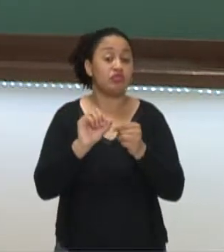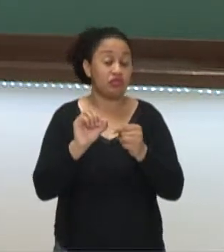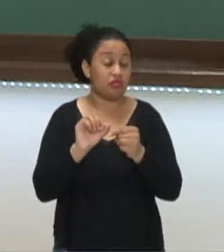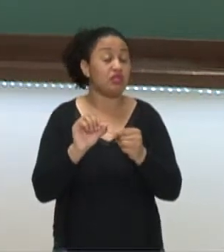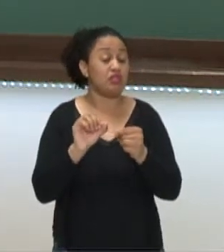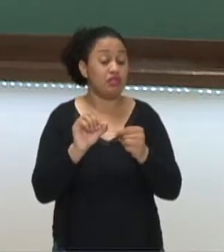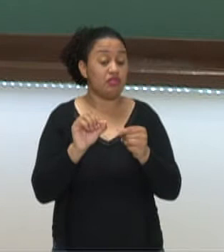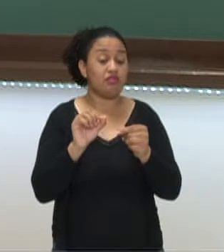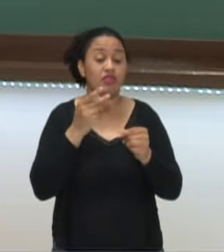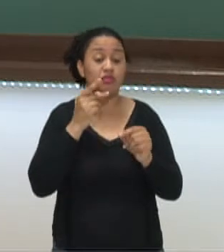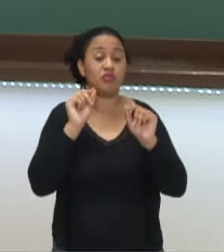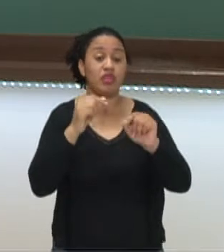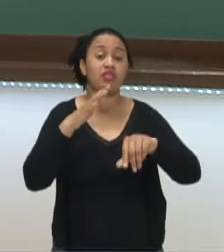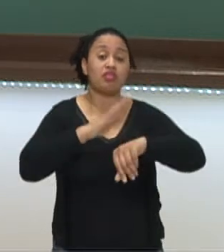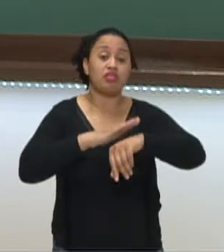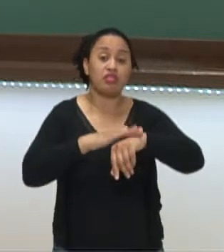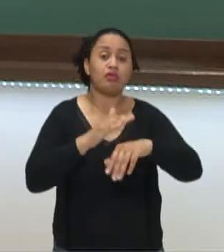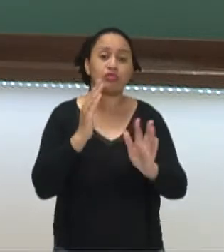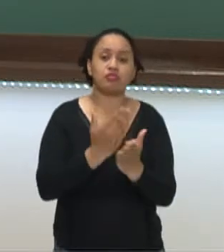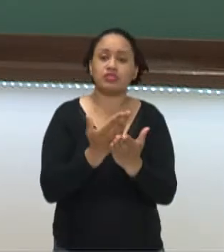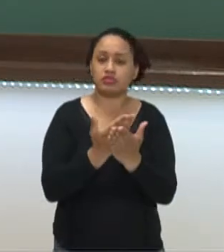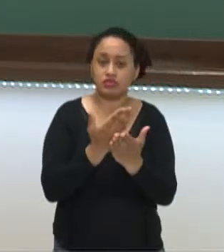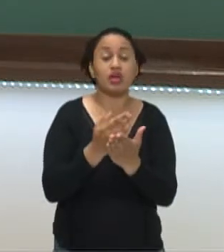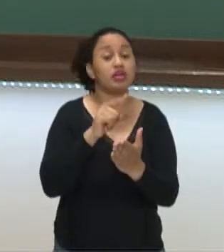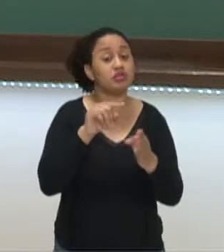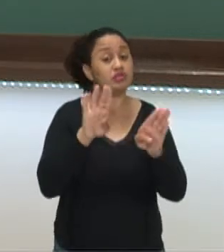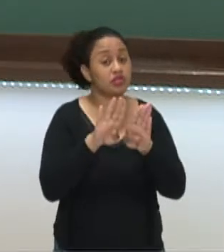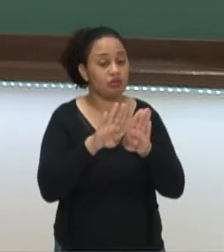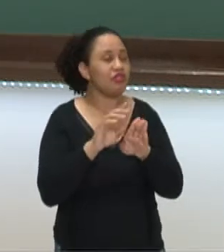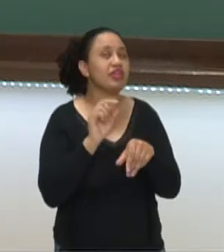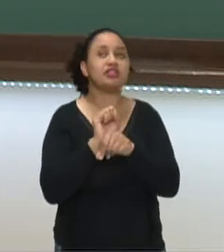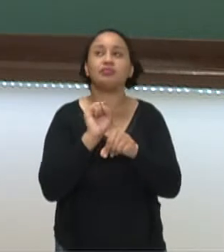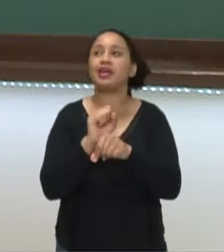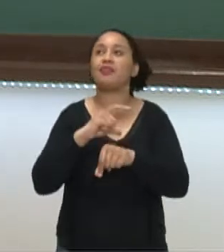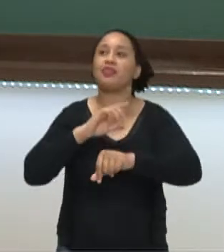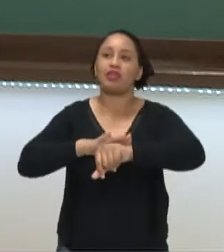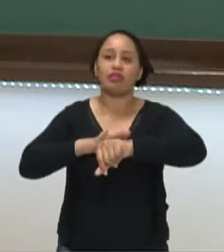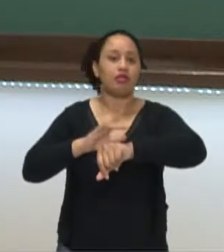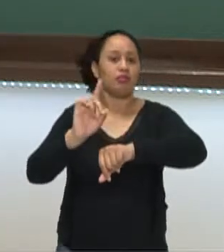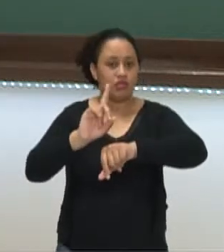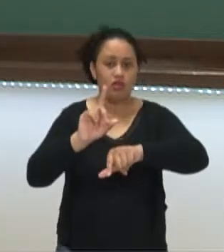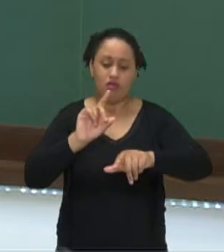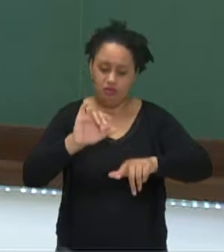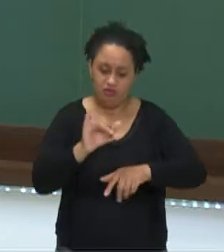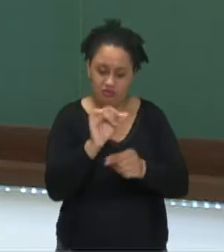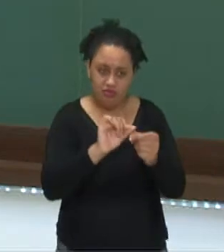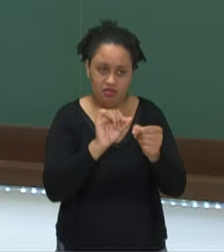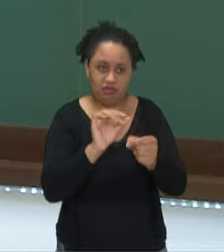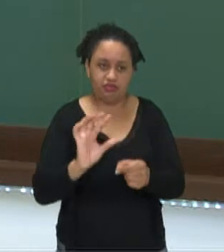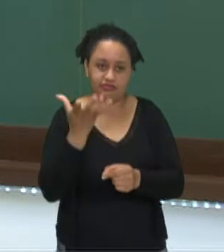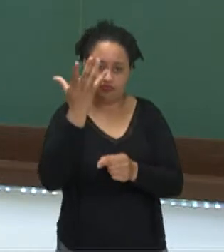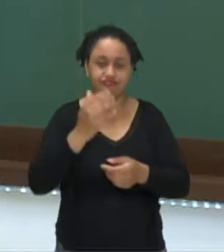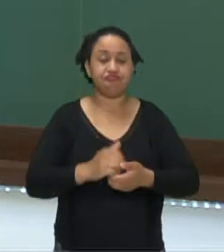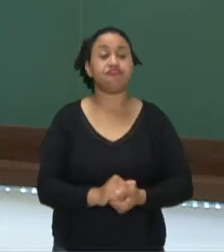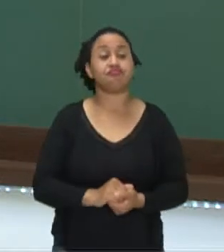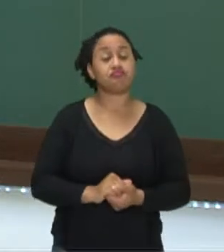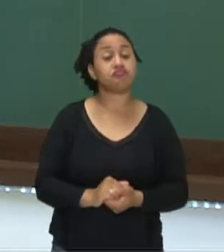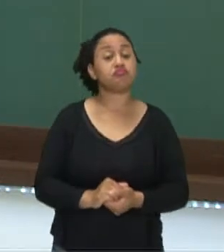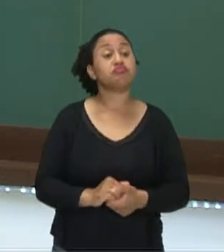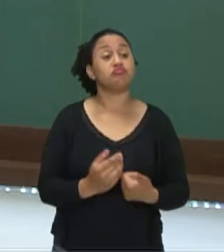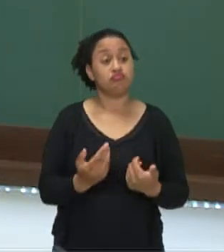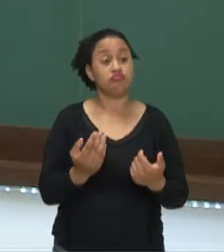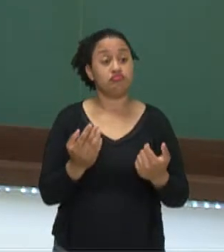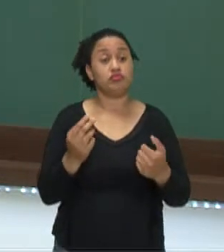vale muito. Não espere, faça esse tempo acontecer. Certo? Continuando, cuidar do tempo. E quando nós